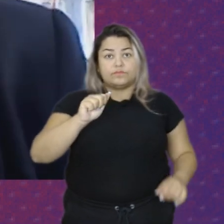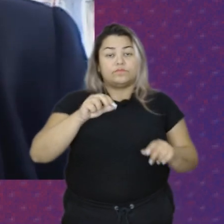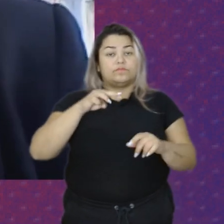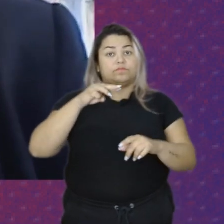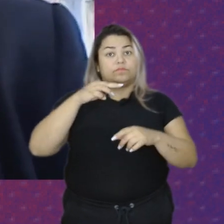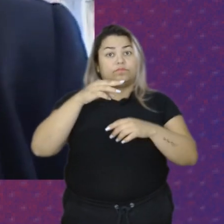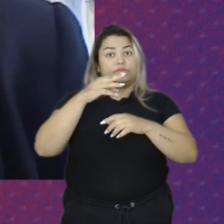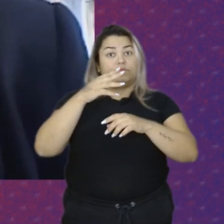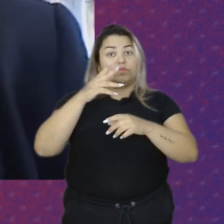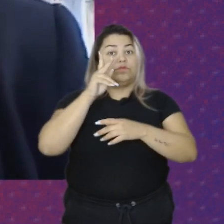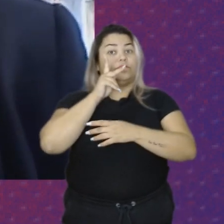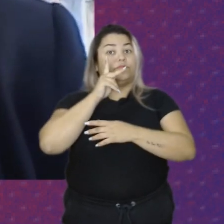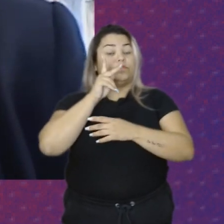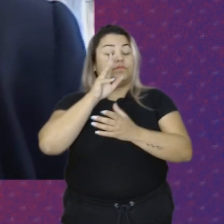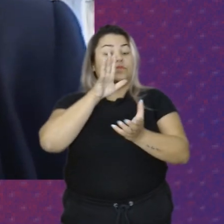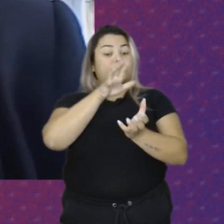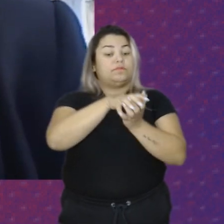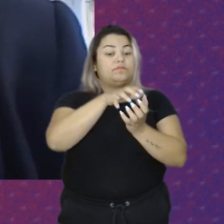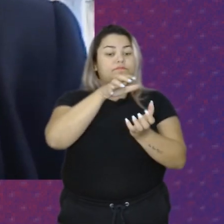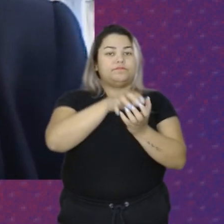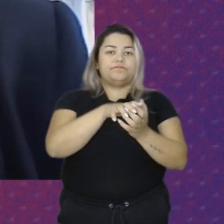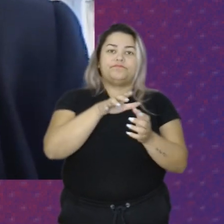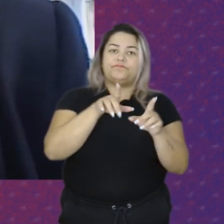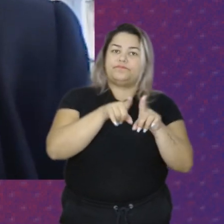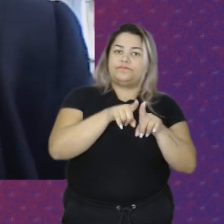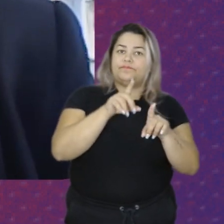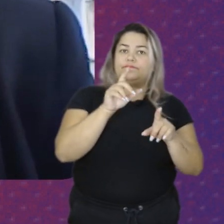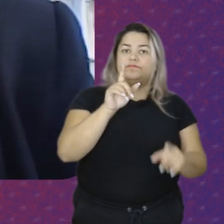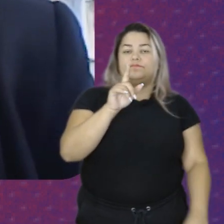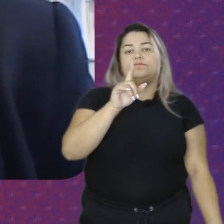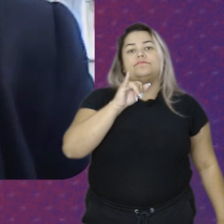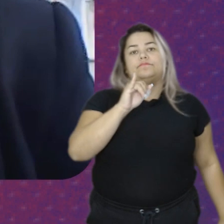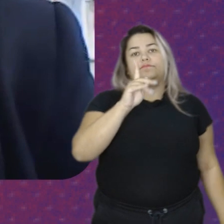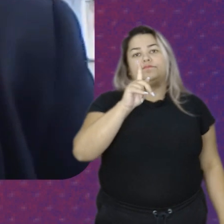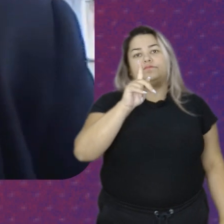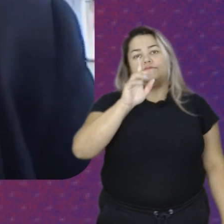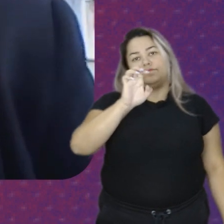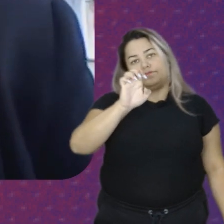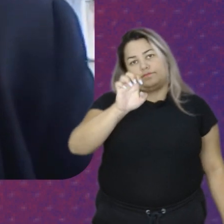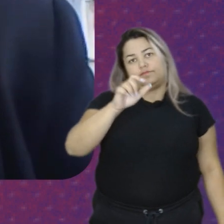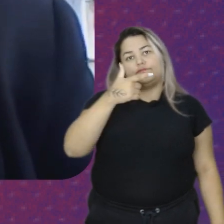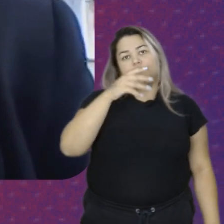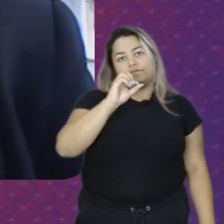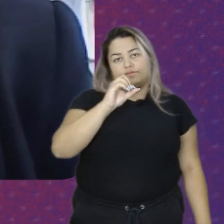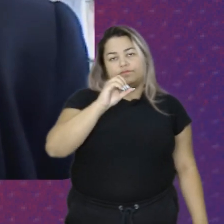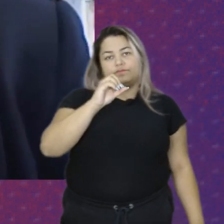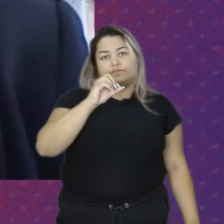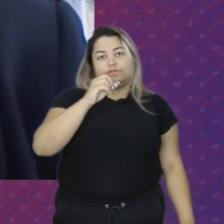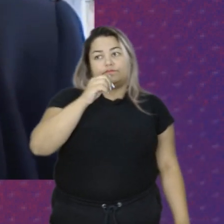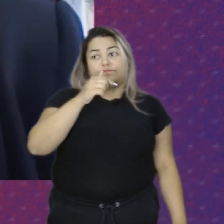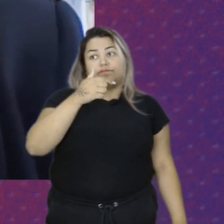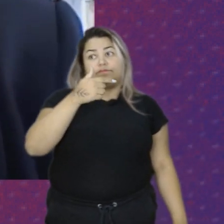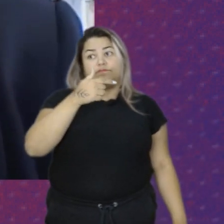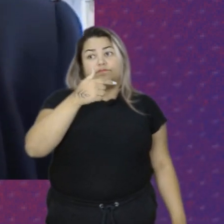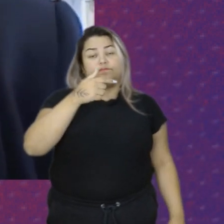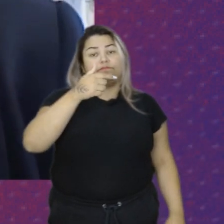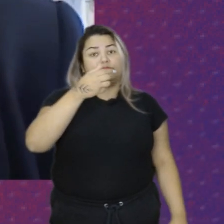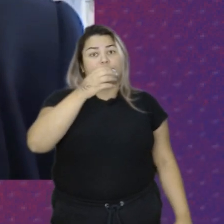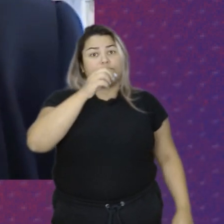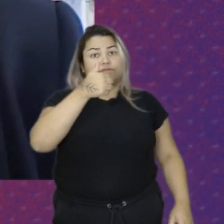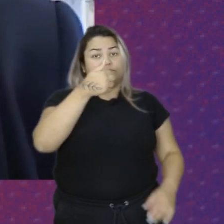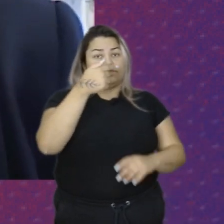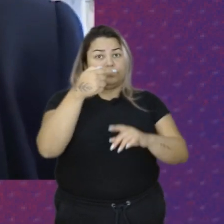Pernambuco. E no Brasil, segundo o censo de 2017, existe a agropecuária, né, em nosso